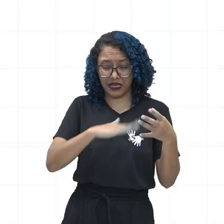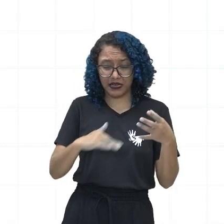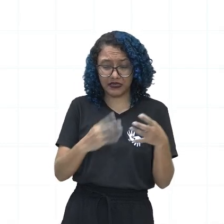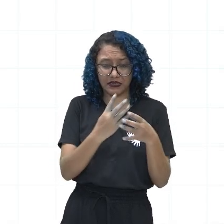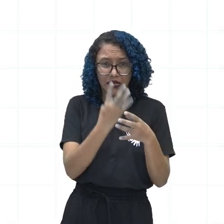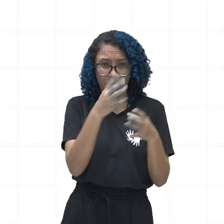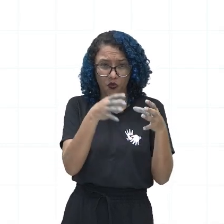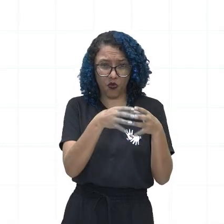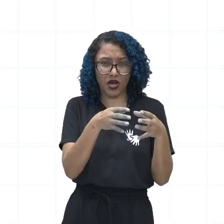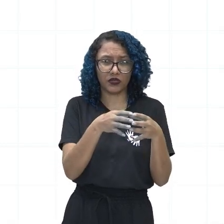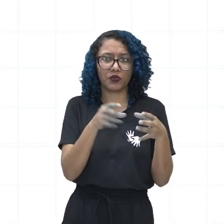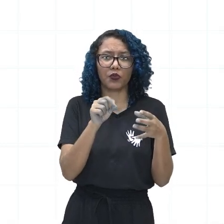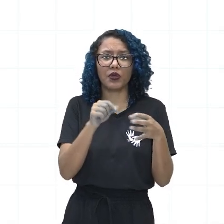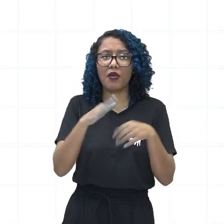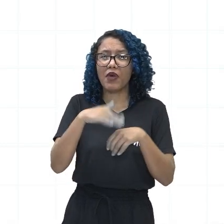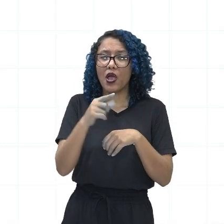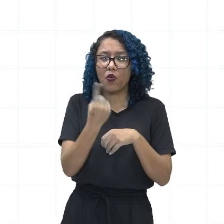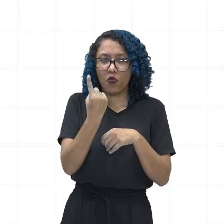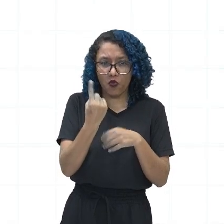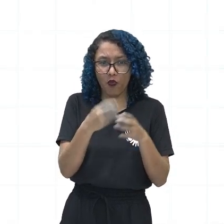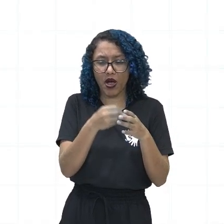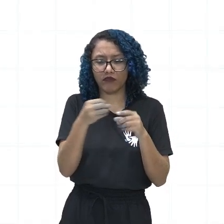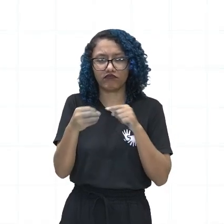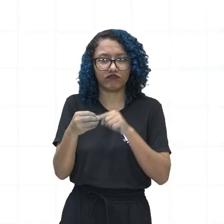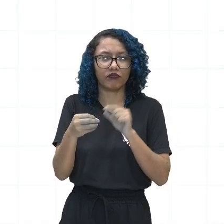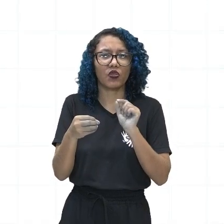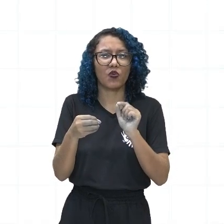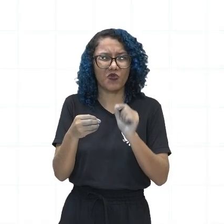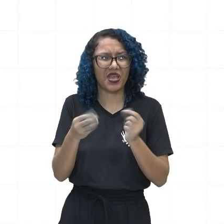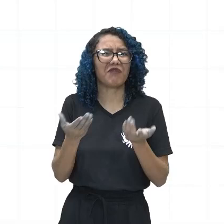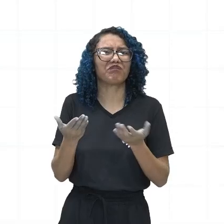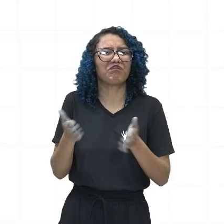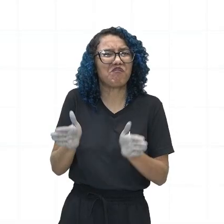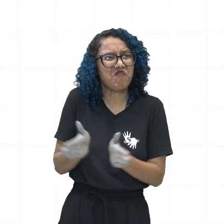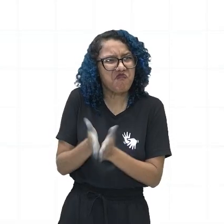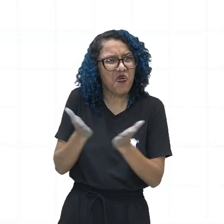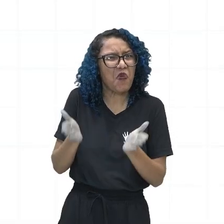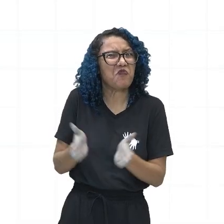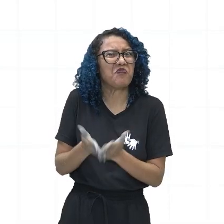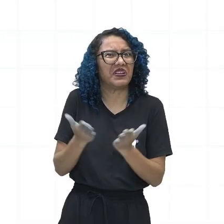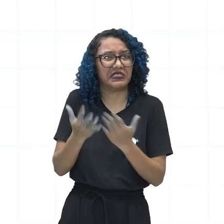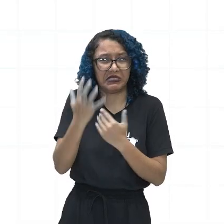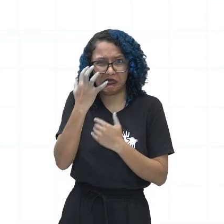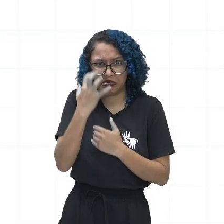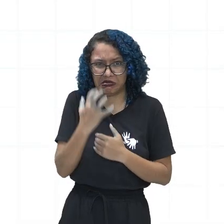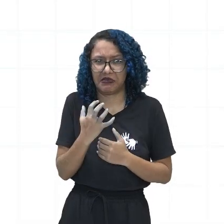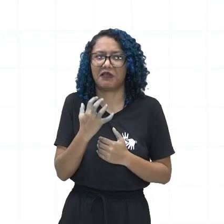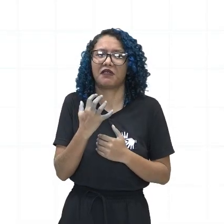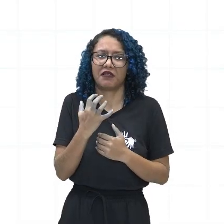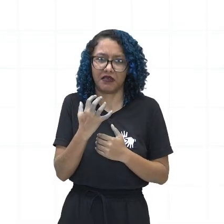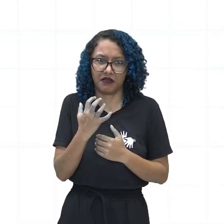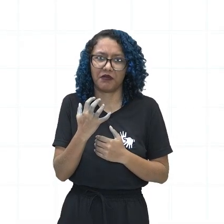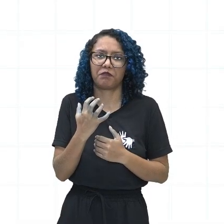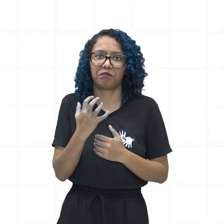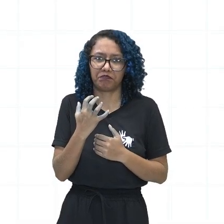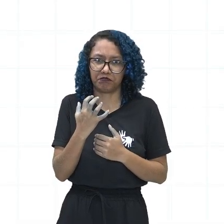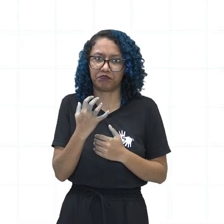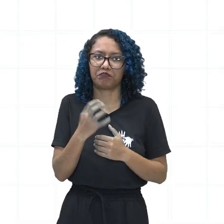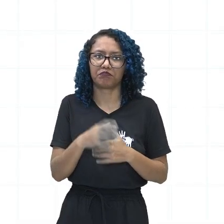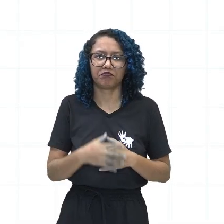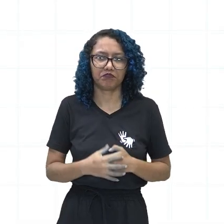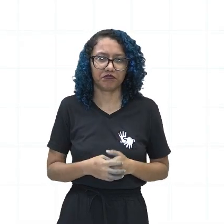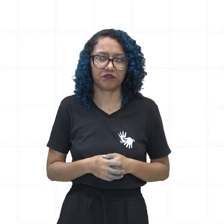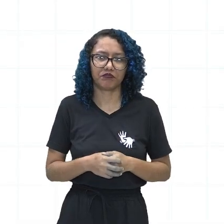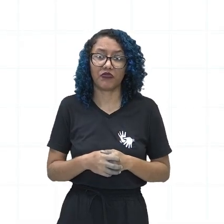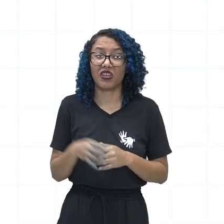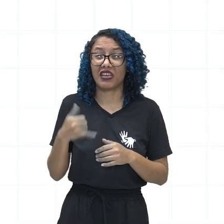alimentar grave. Então, nós temos aqui que mais de 1 em cada 4 crianças com menos de